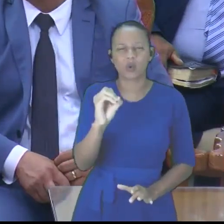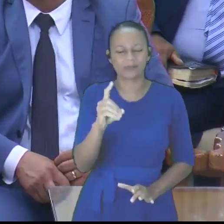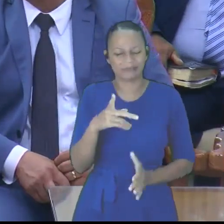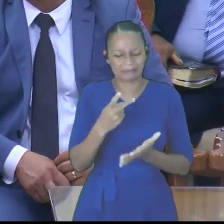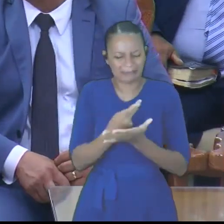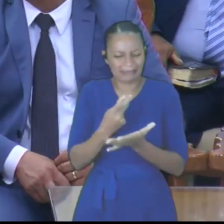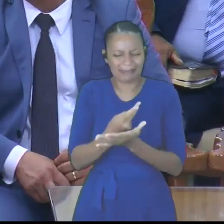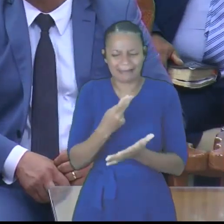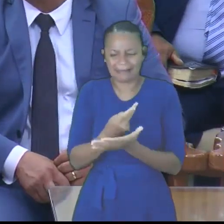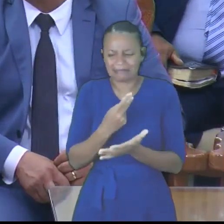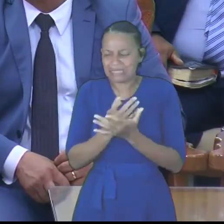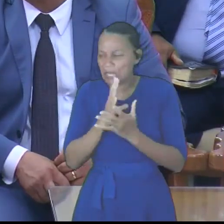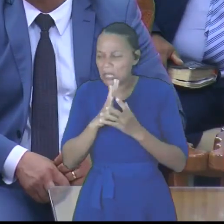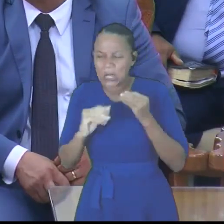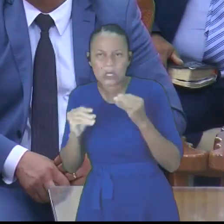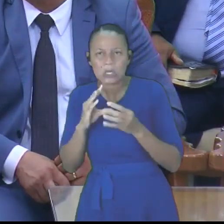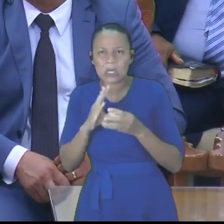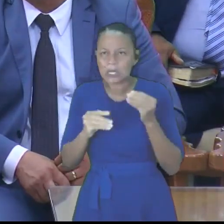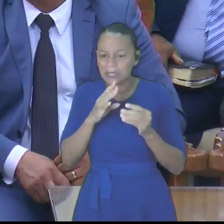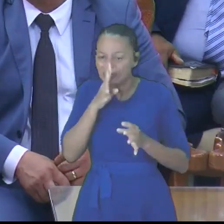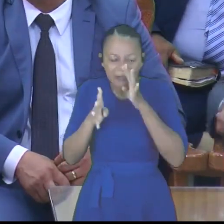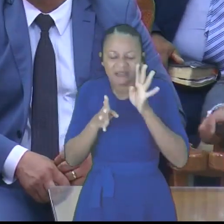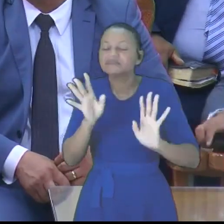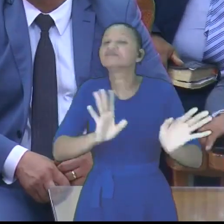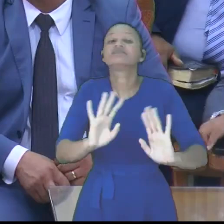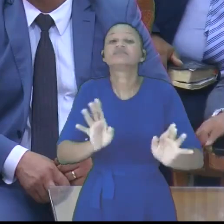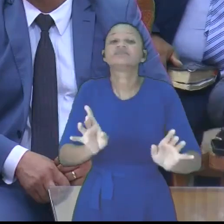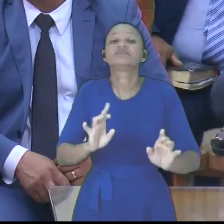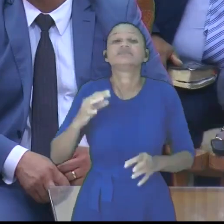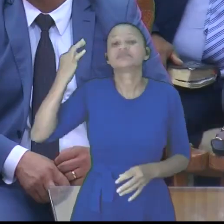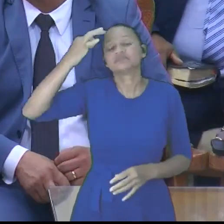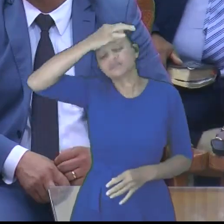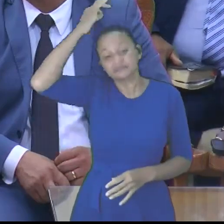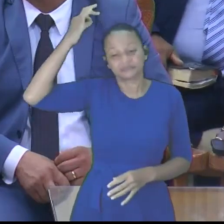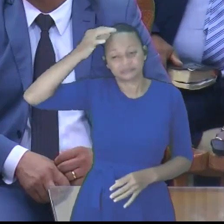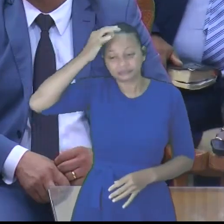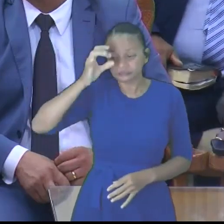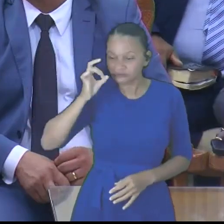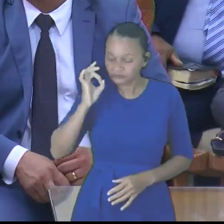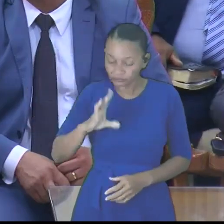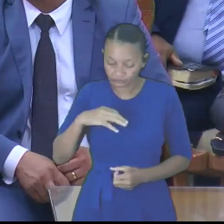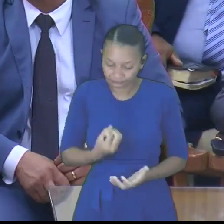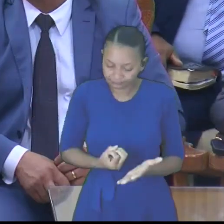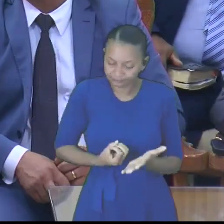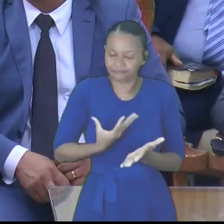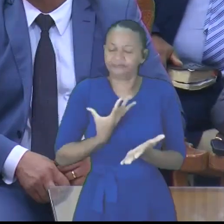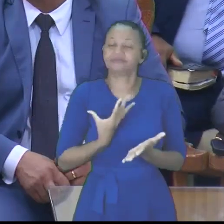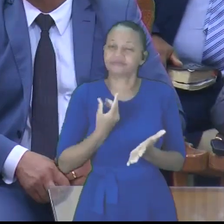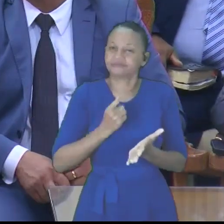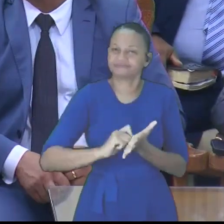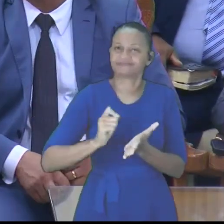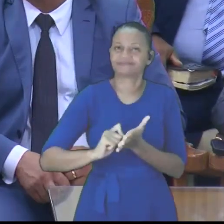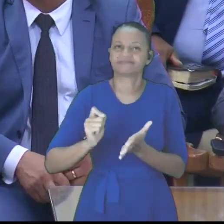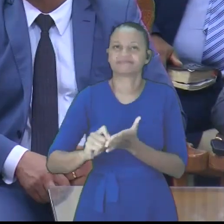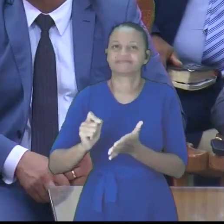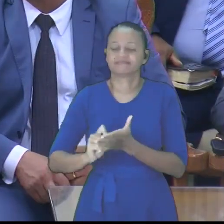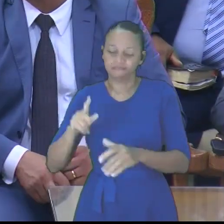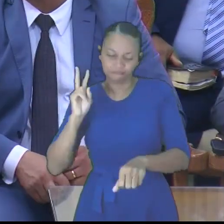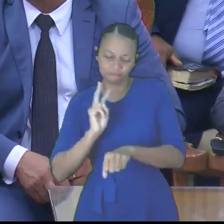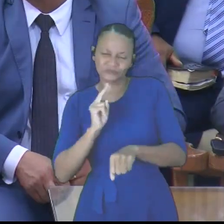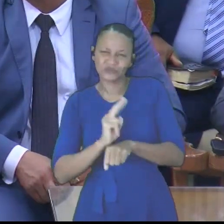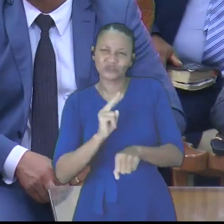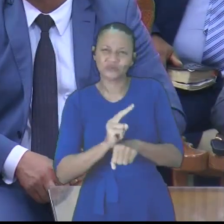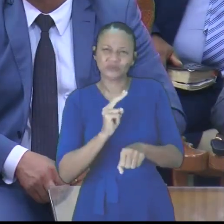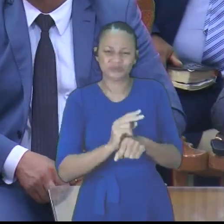há escapuliu, não. O Espírito Santo, ele não somente inspirou a Bíblia, mas ele preservou